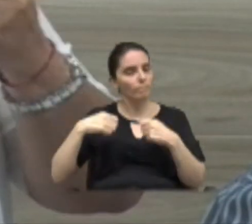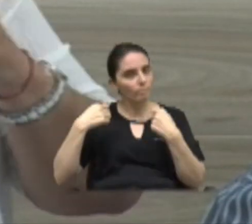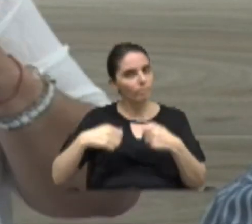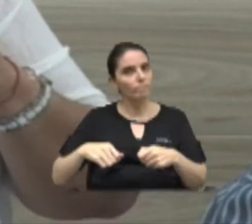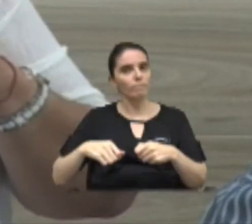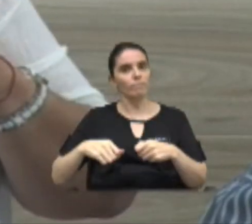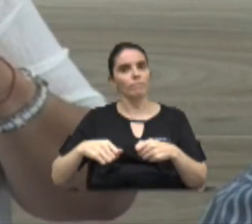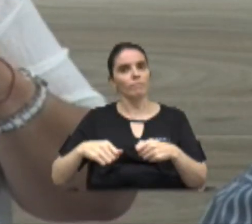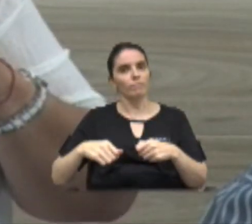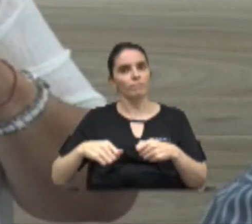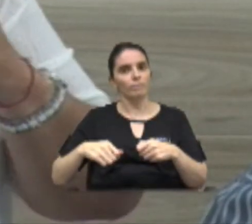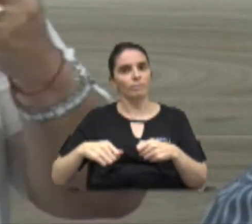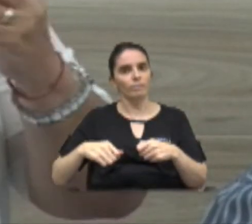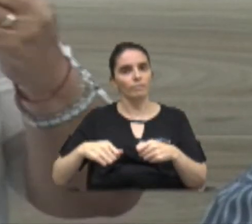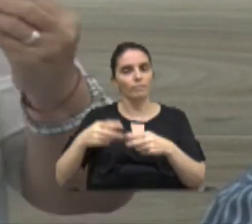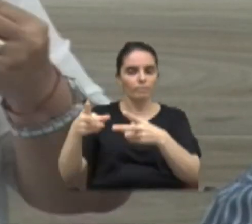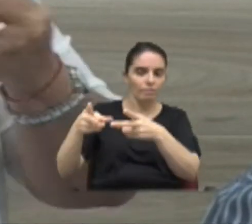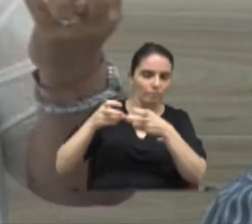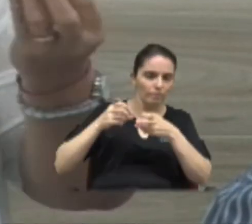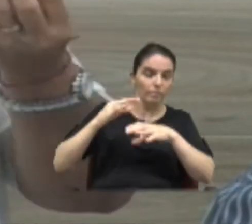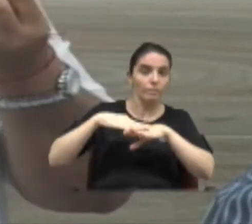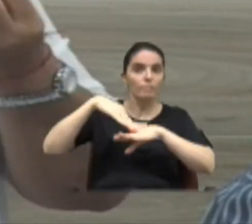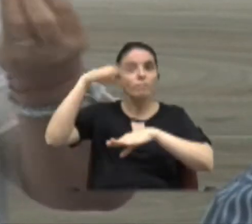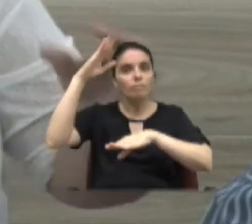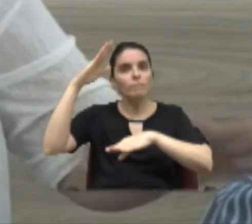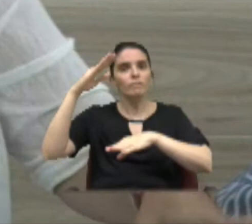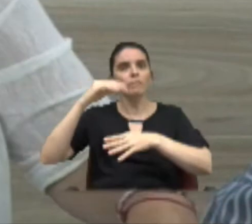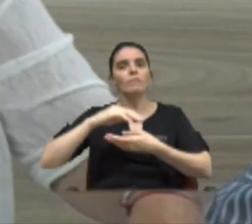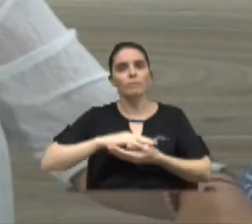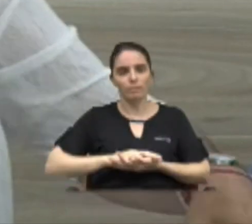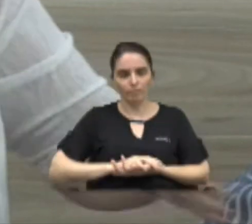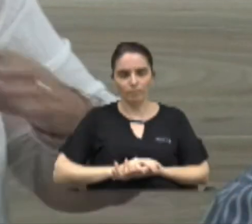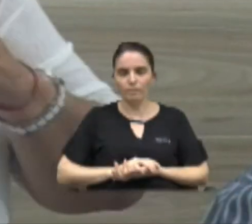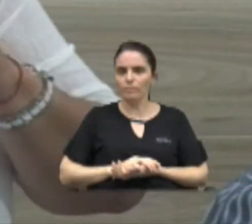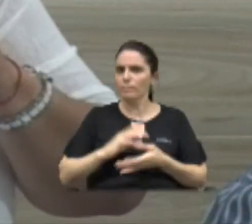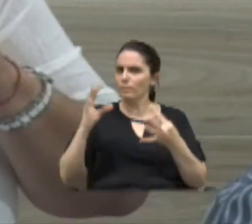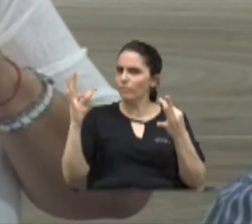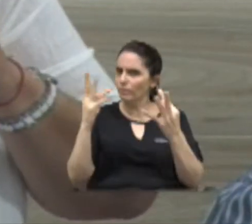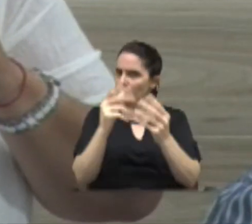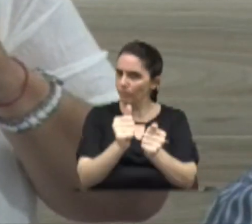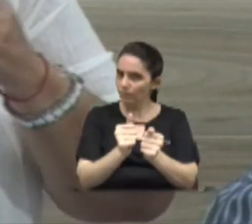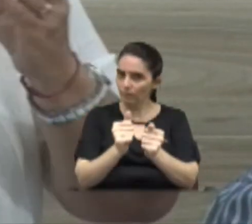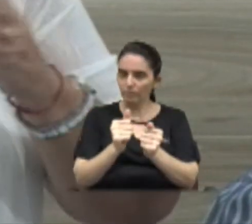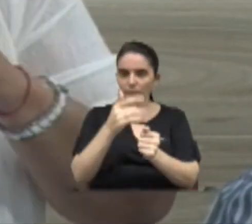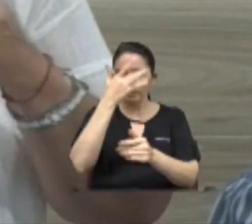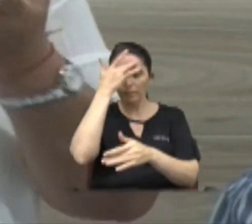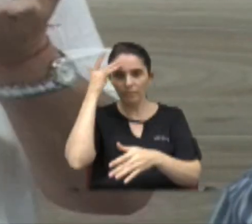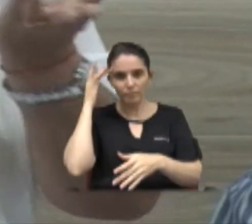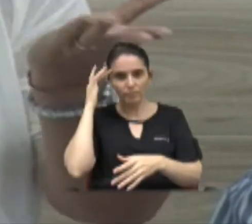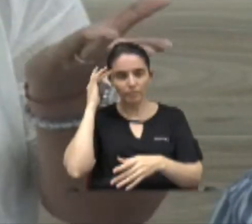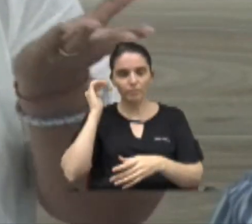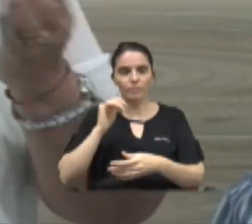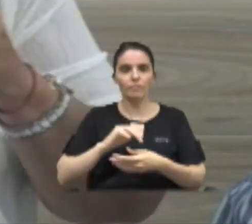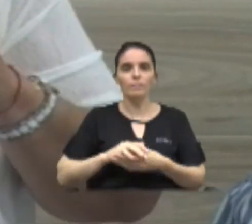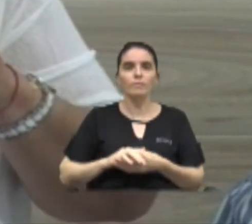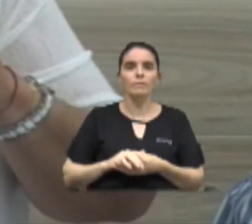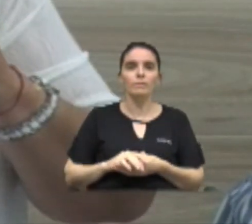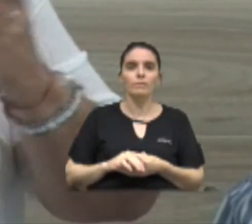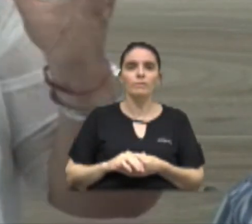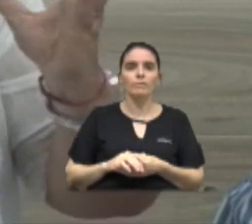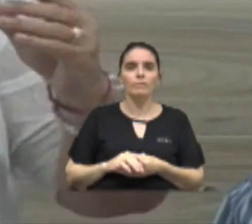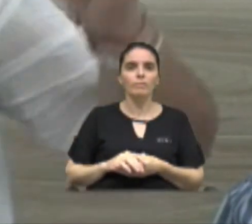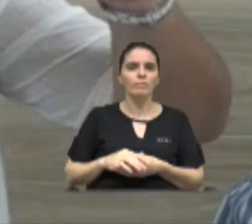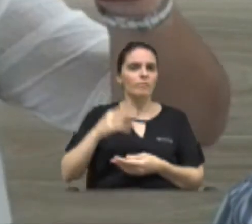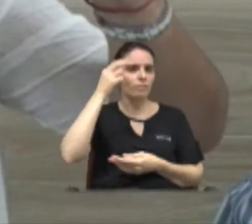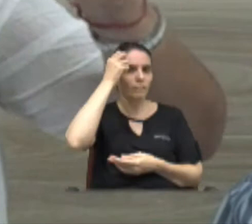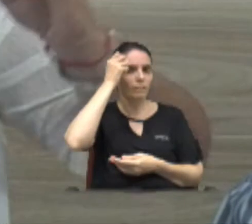muito mais reconhecido. Porque isso é uma questão assim, acho que todo mundo aqui cresceu, assim, eu acho que isso até é cultural.